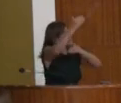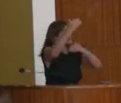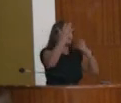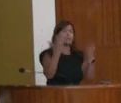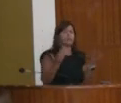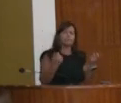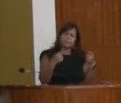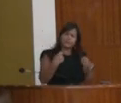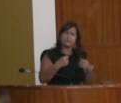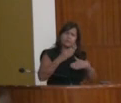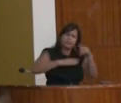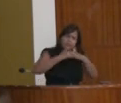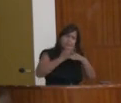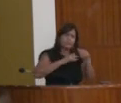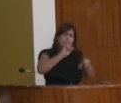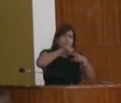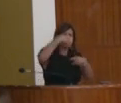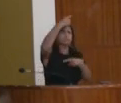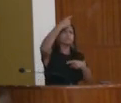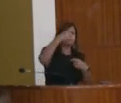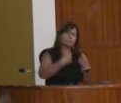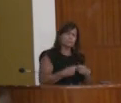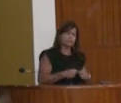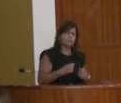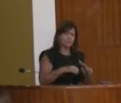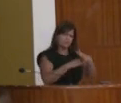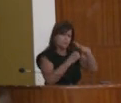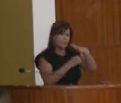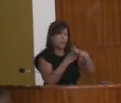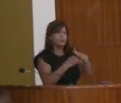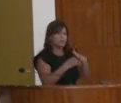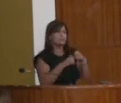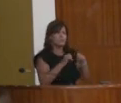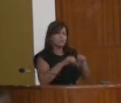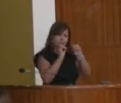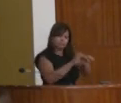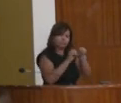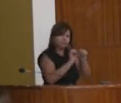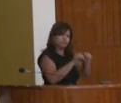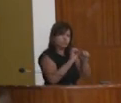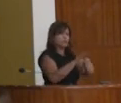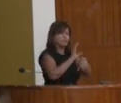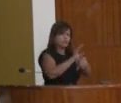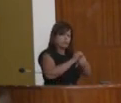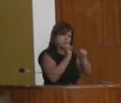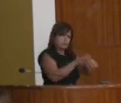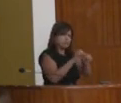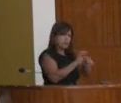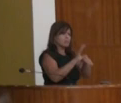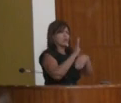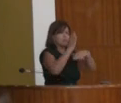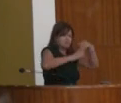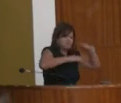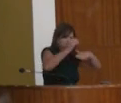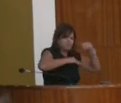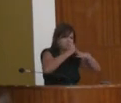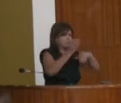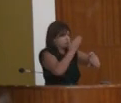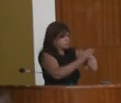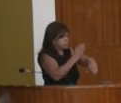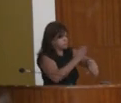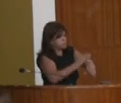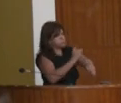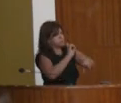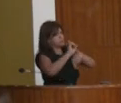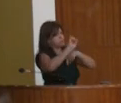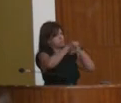potencial dela. Entendeu? A empresa dá condições para aquela pessoa, para que ela possa desenvolver o potencial.